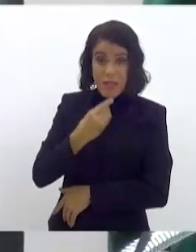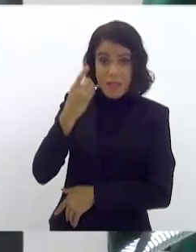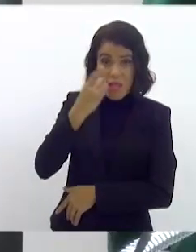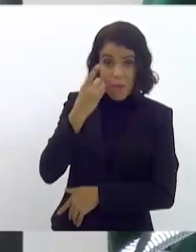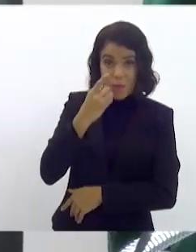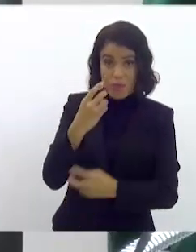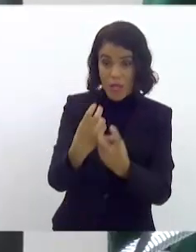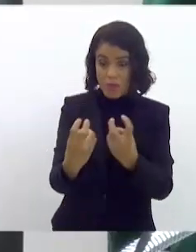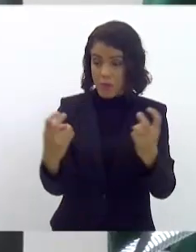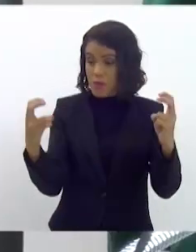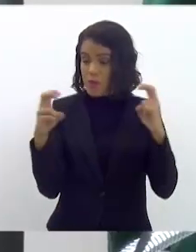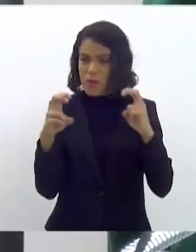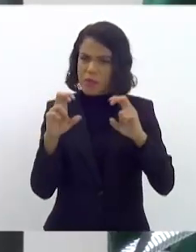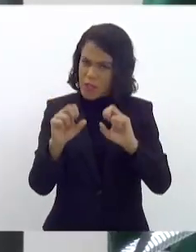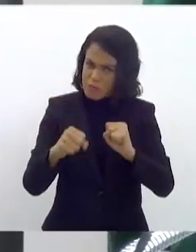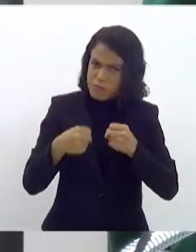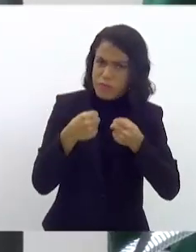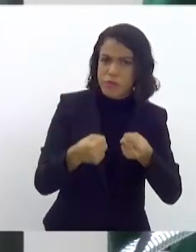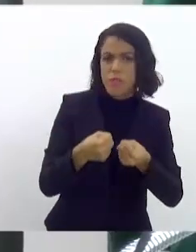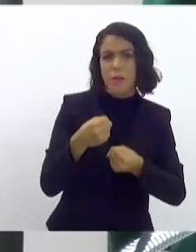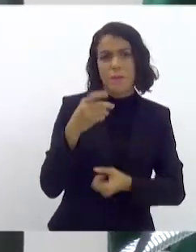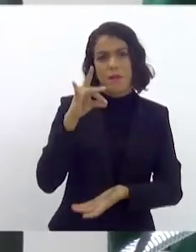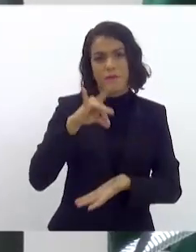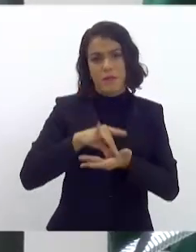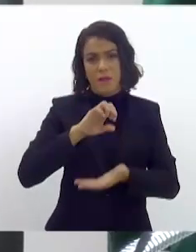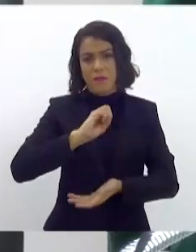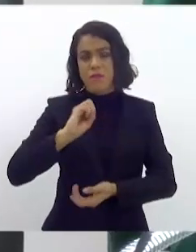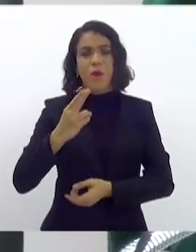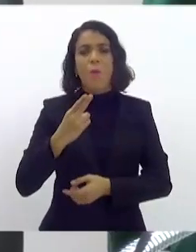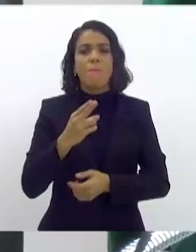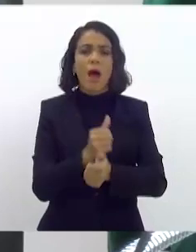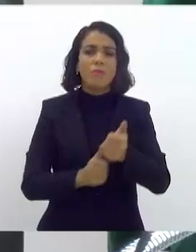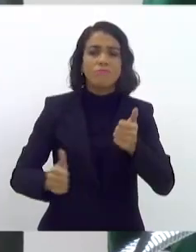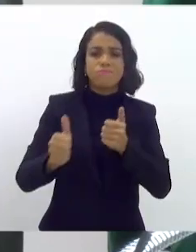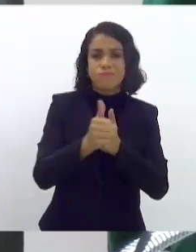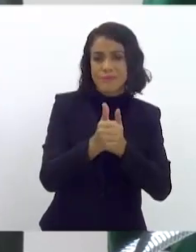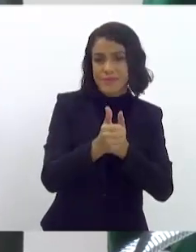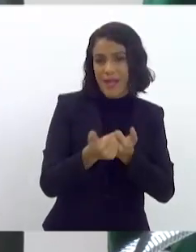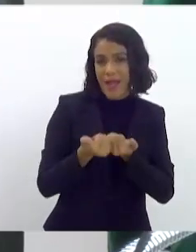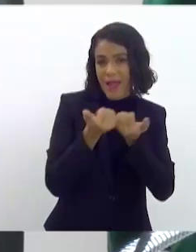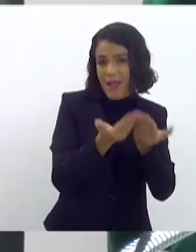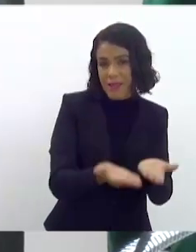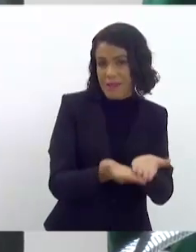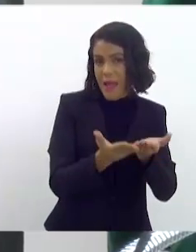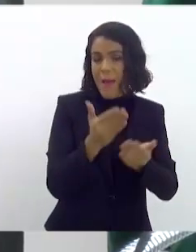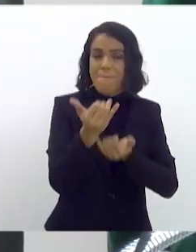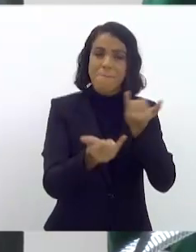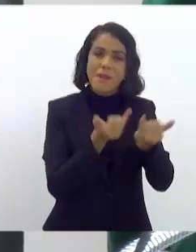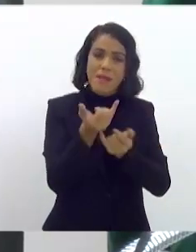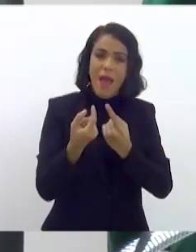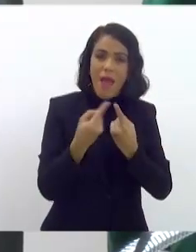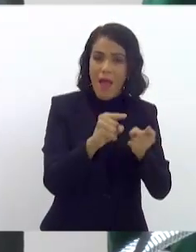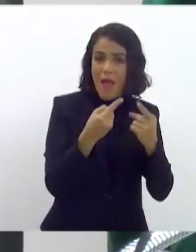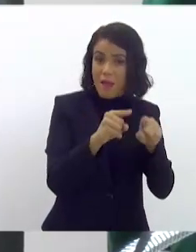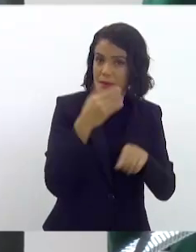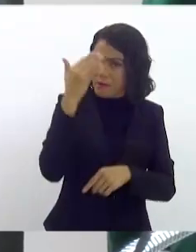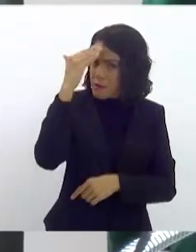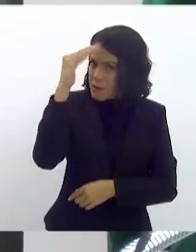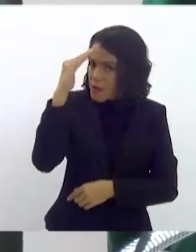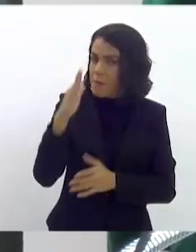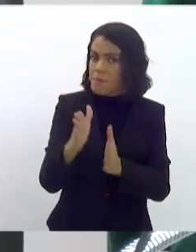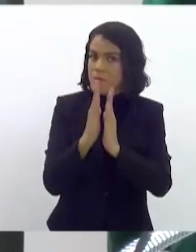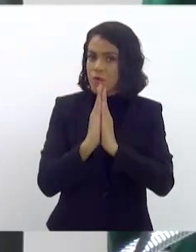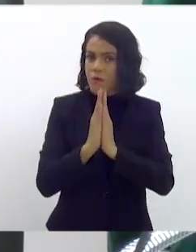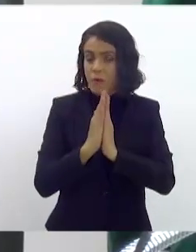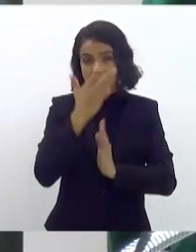estão pela verdade e não para trazer privilégios, para brincar com a vida das pessoas. Então, por favor, entendam isso, as pessoas que